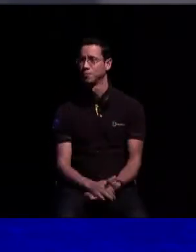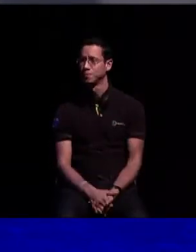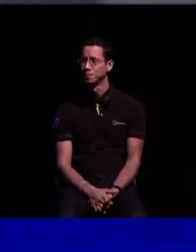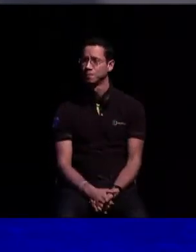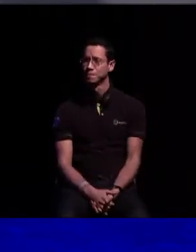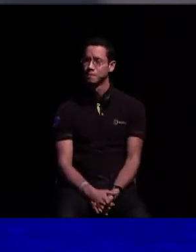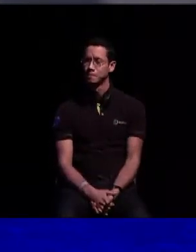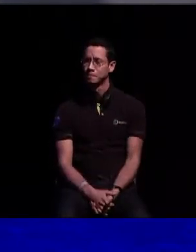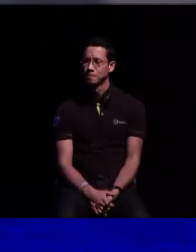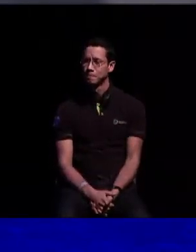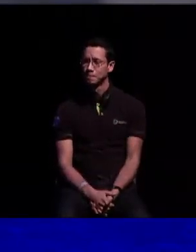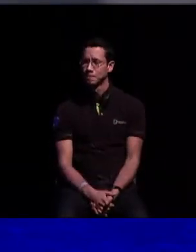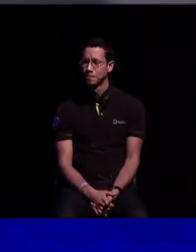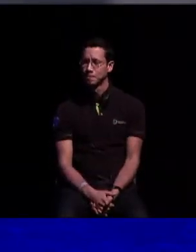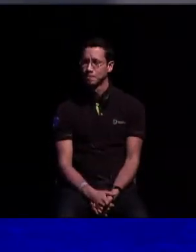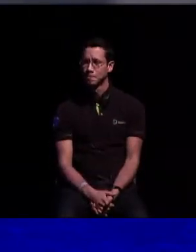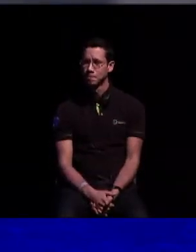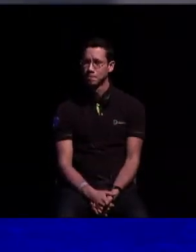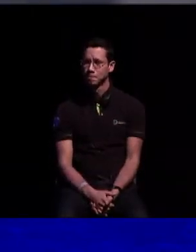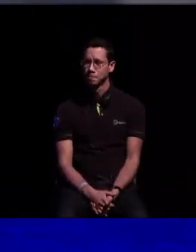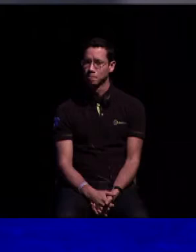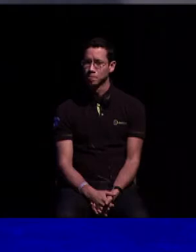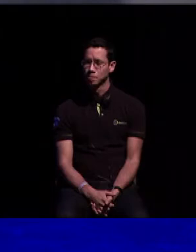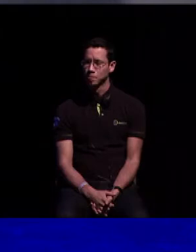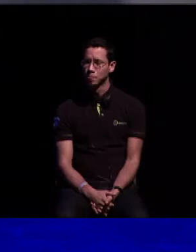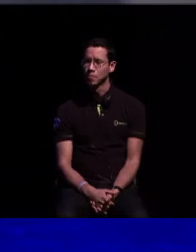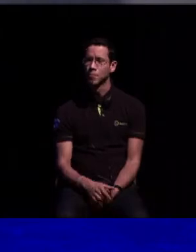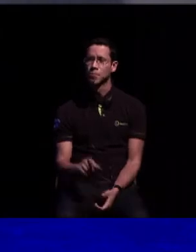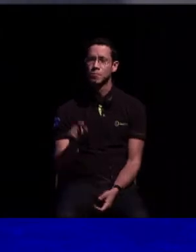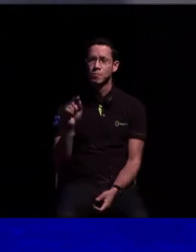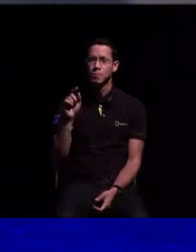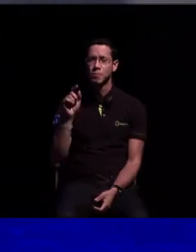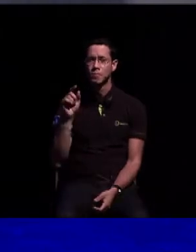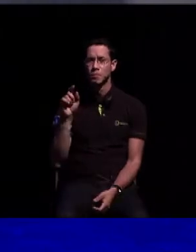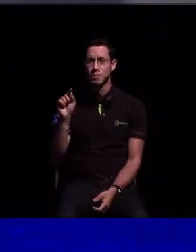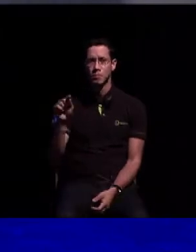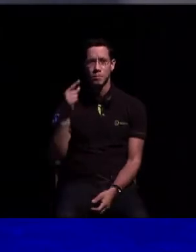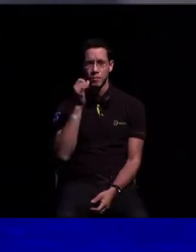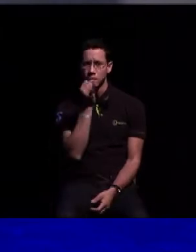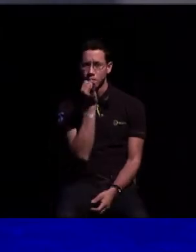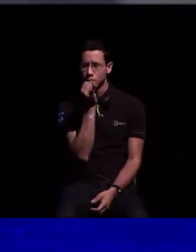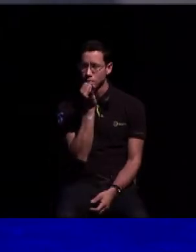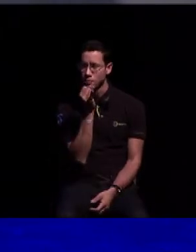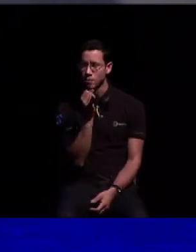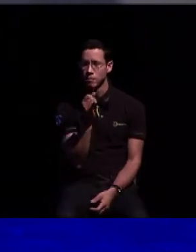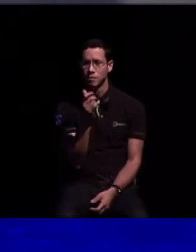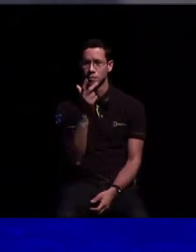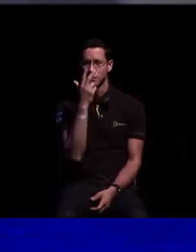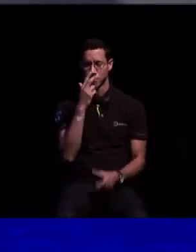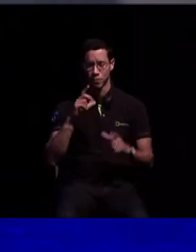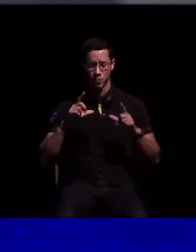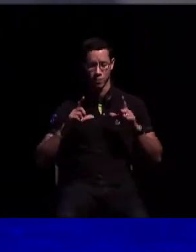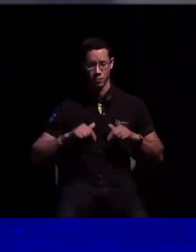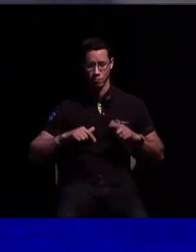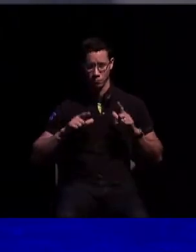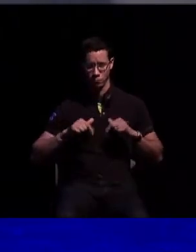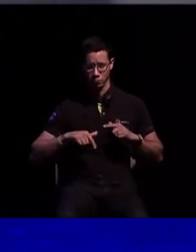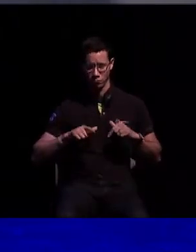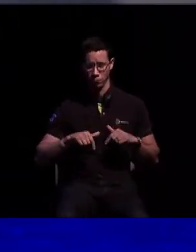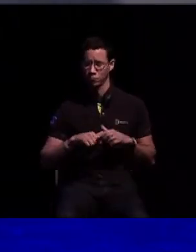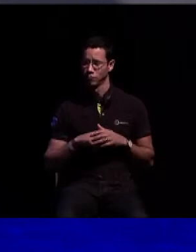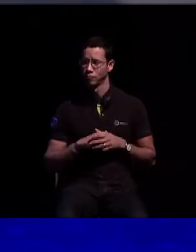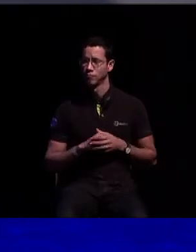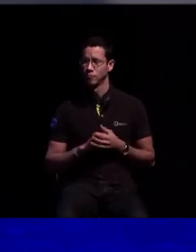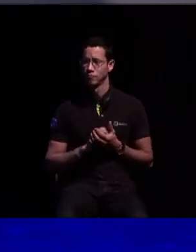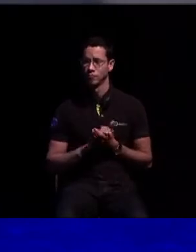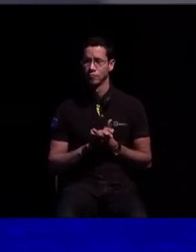que eles são um pouco um mito advindo do mito judaico, do povo eleito, né, e o povo